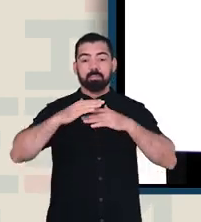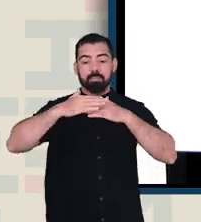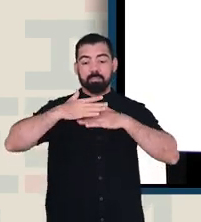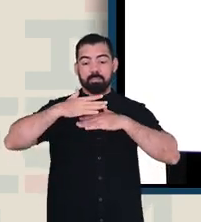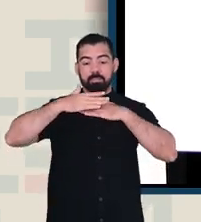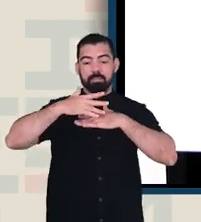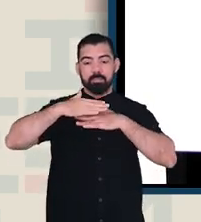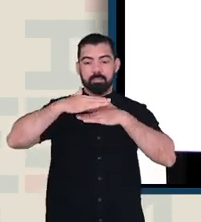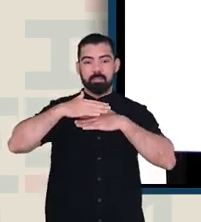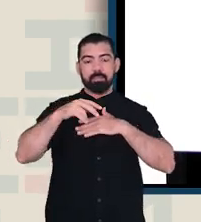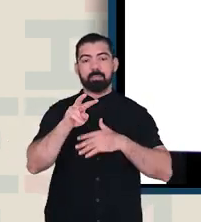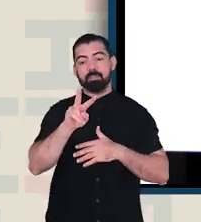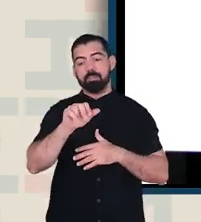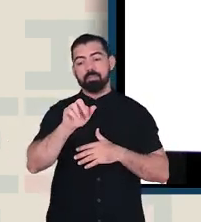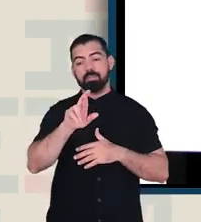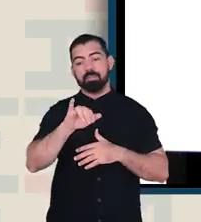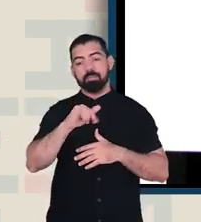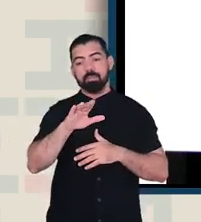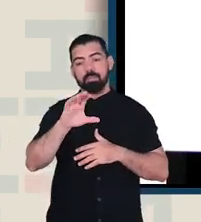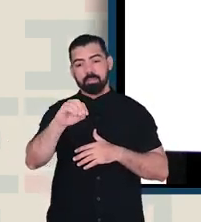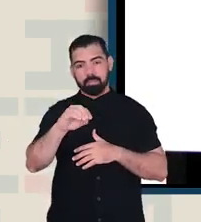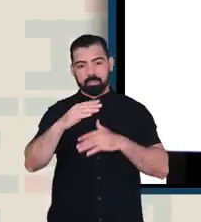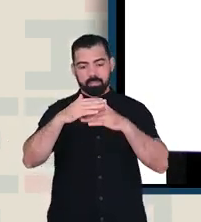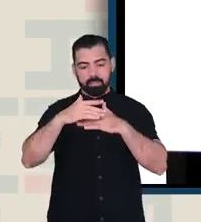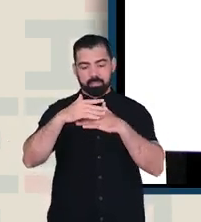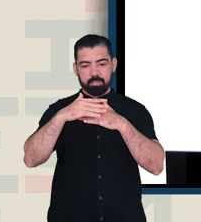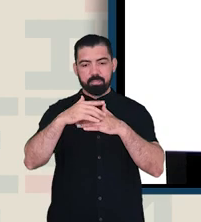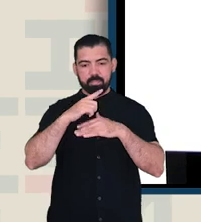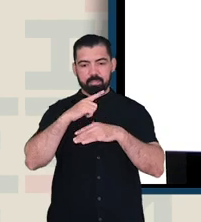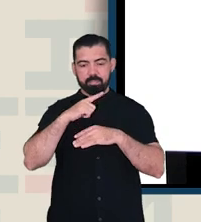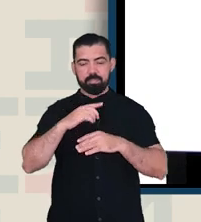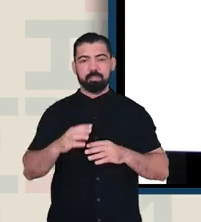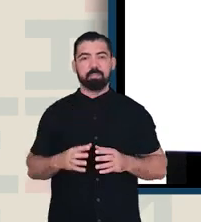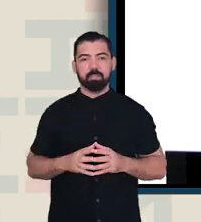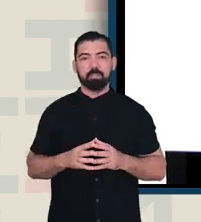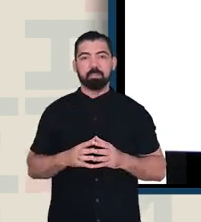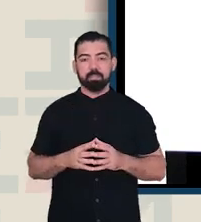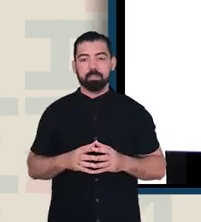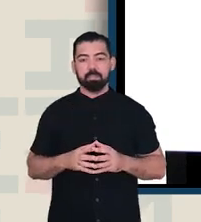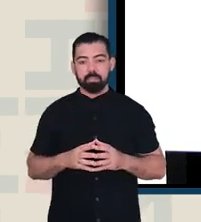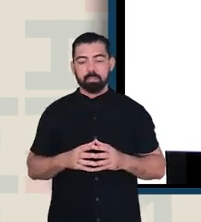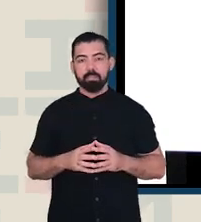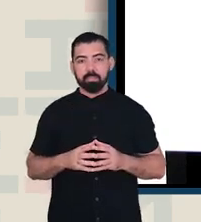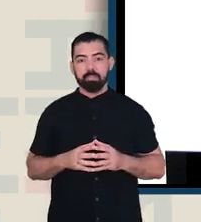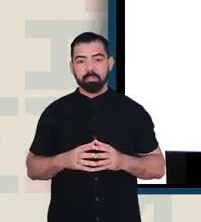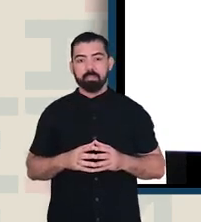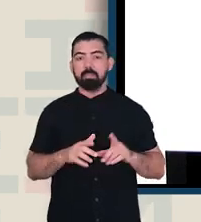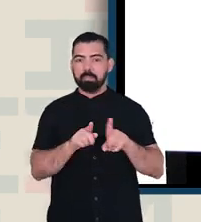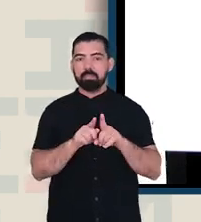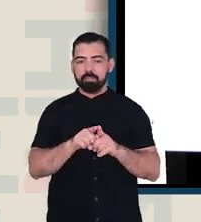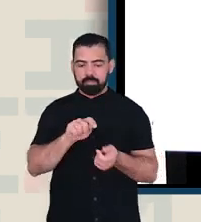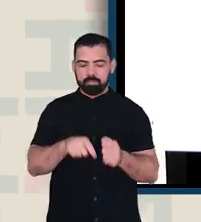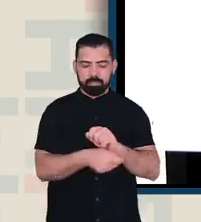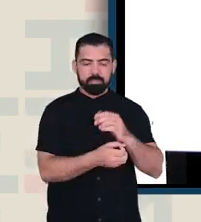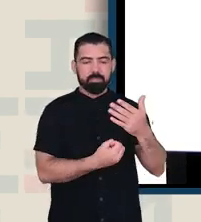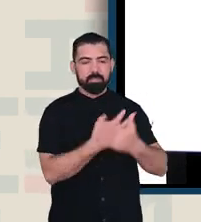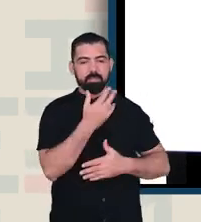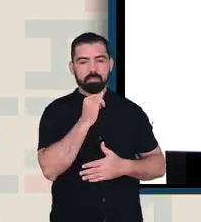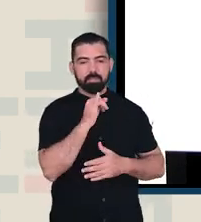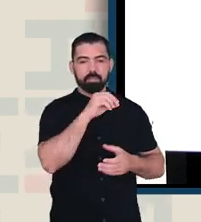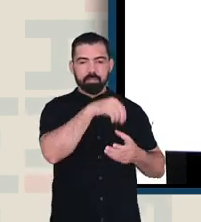variação desta tensão que haveria entre as duas placas. Isto se converteria, de novo, em